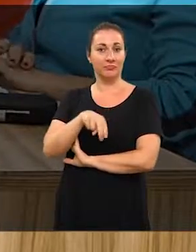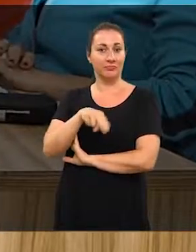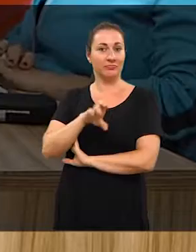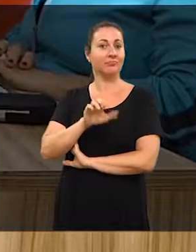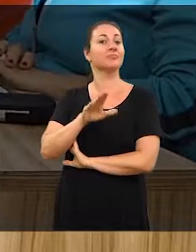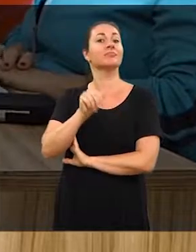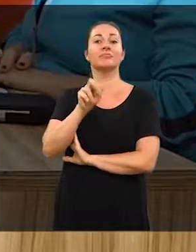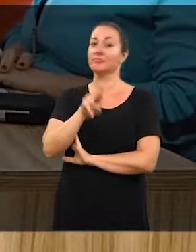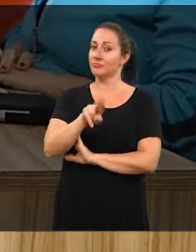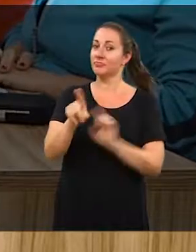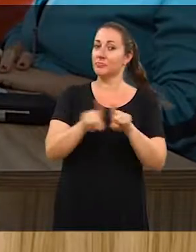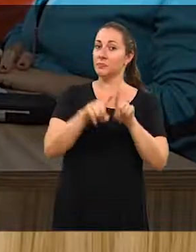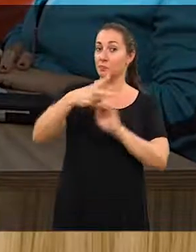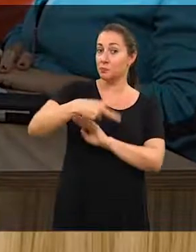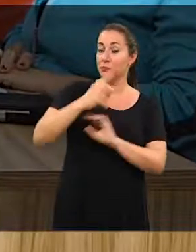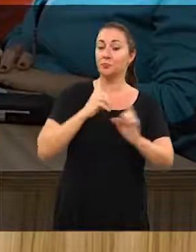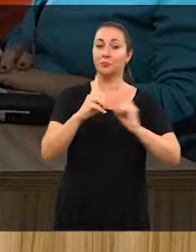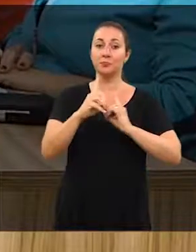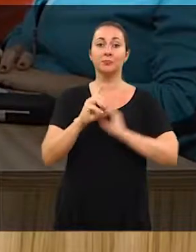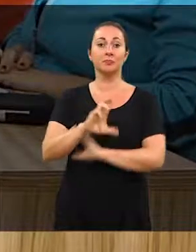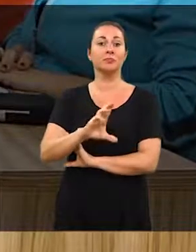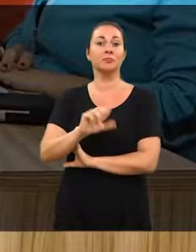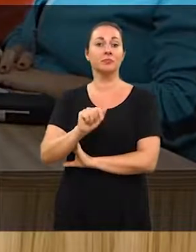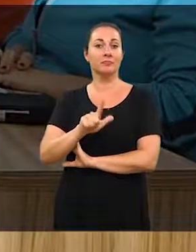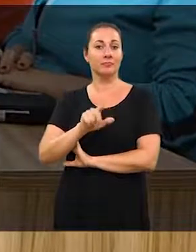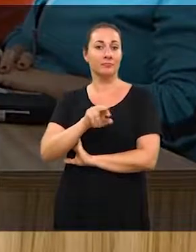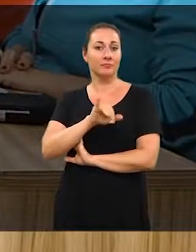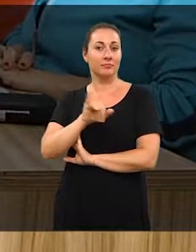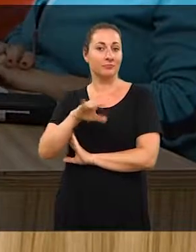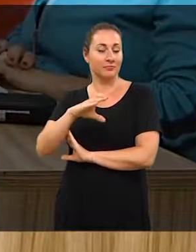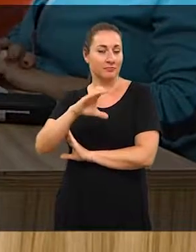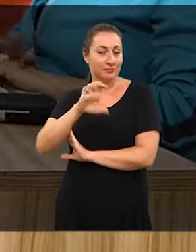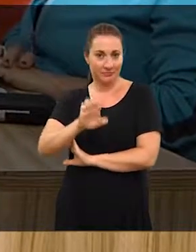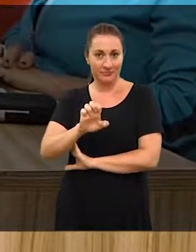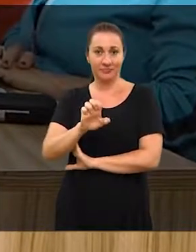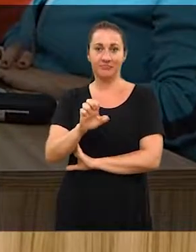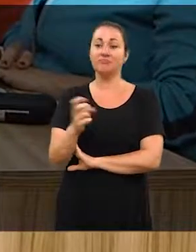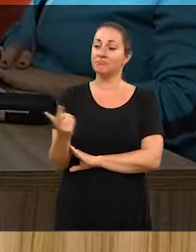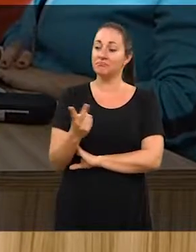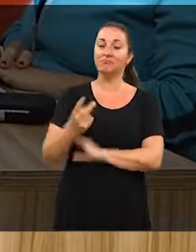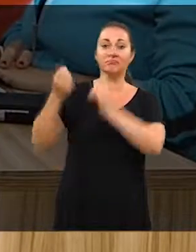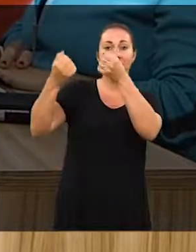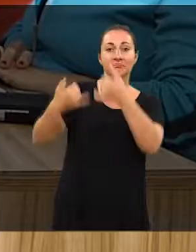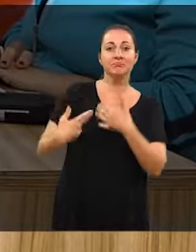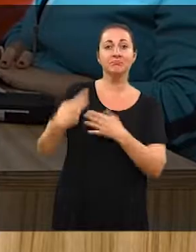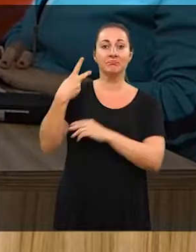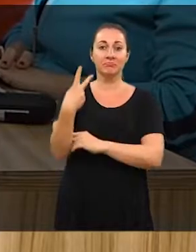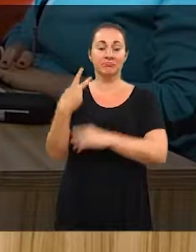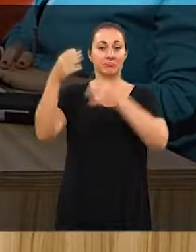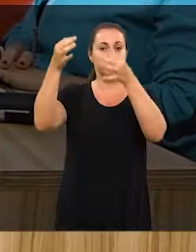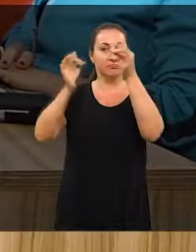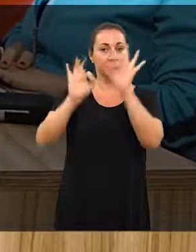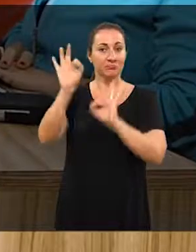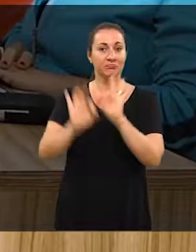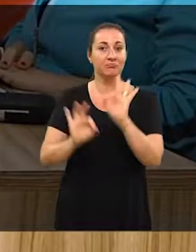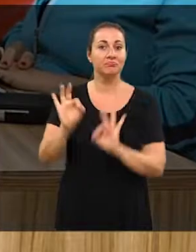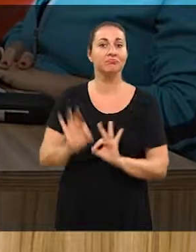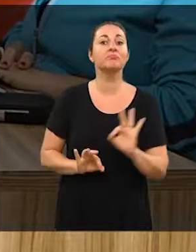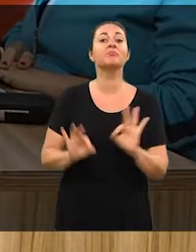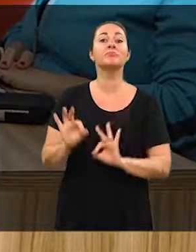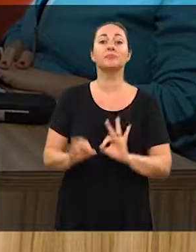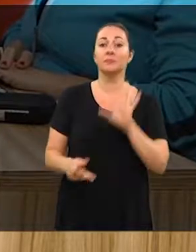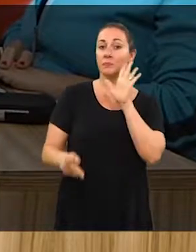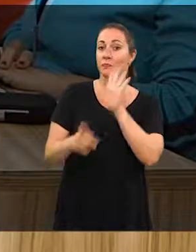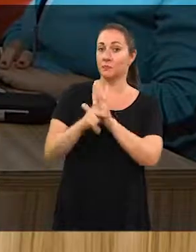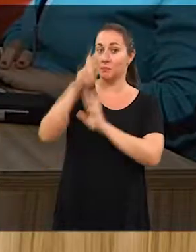Alencar Locke, e também a sua coordenadora adjunta, Clarice Maronese. Então, a gente sabe que vocês estão com um projeto